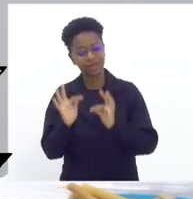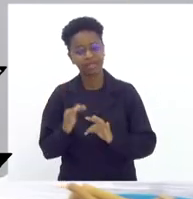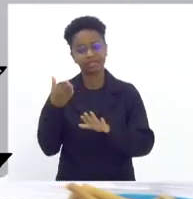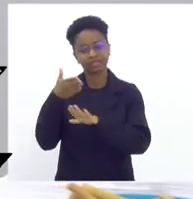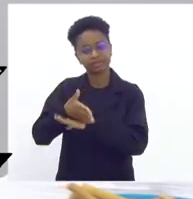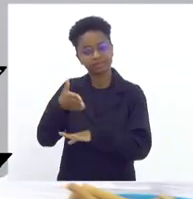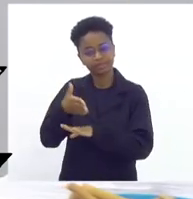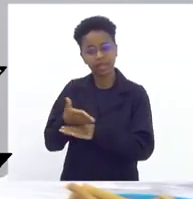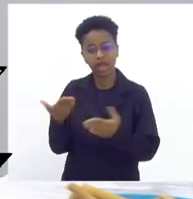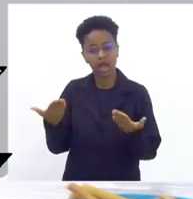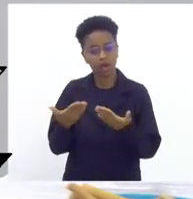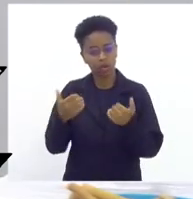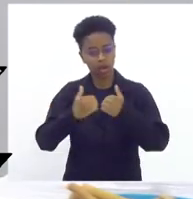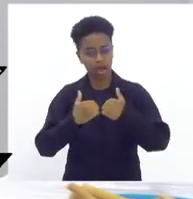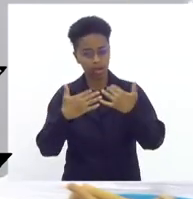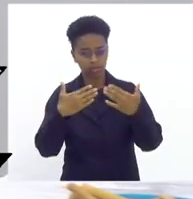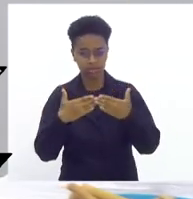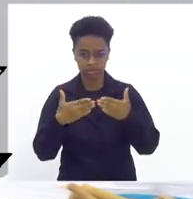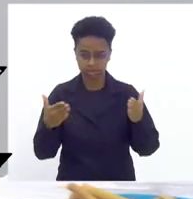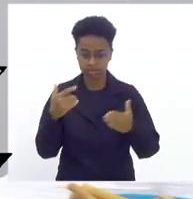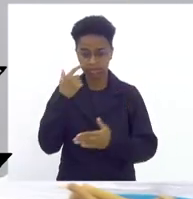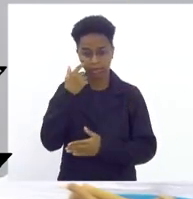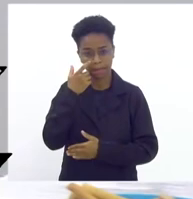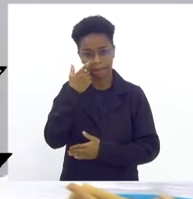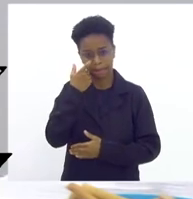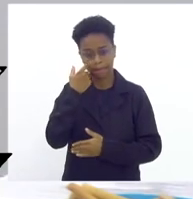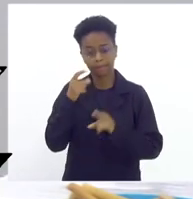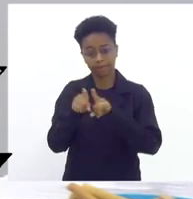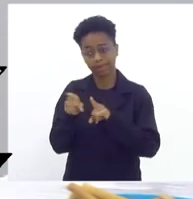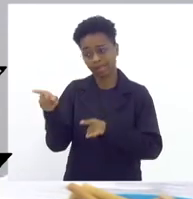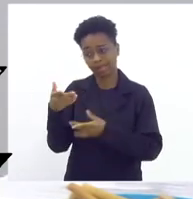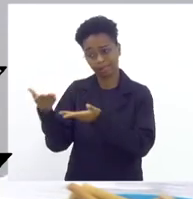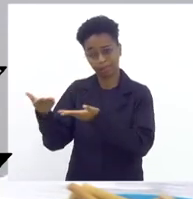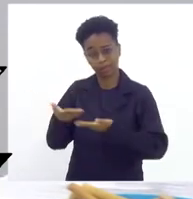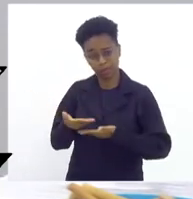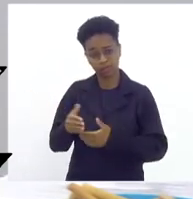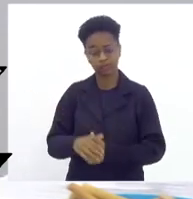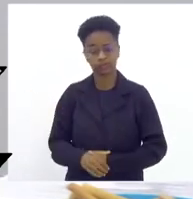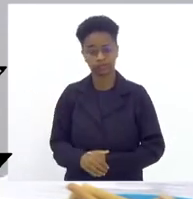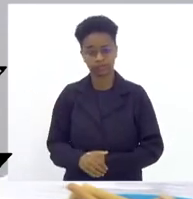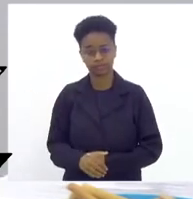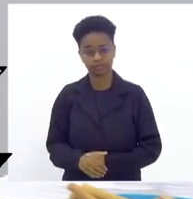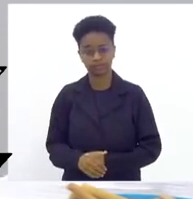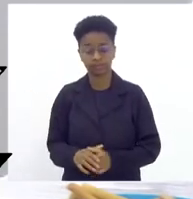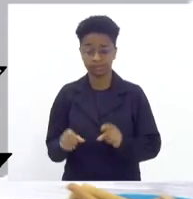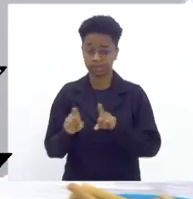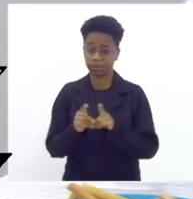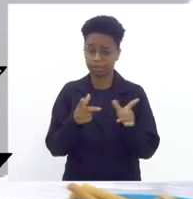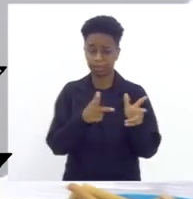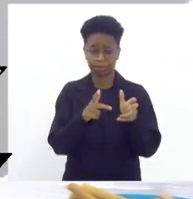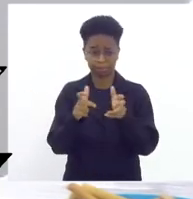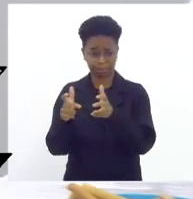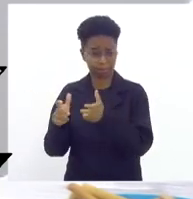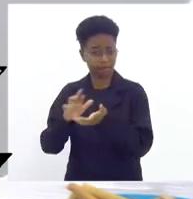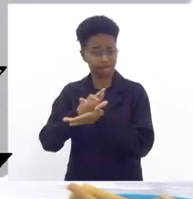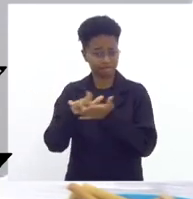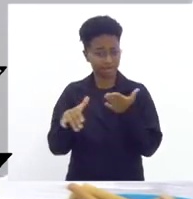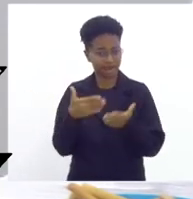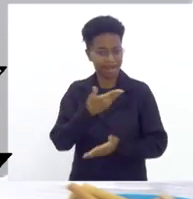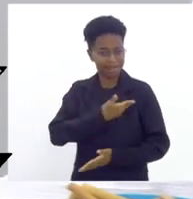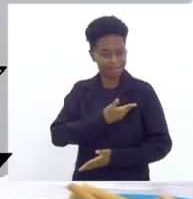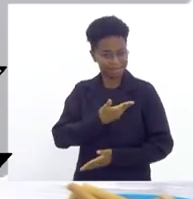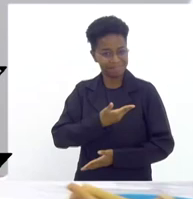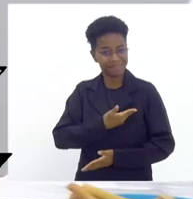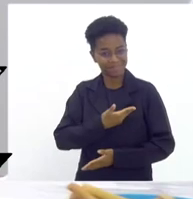participando dessa audiência e ter sido por ela aí terra vendo aqui tantos parceiros tantos amigos